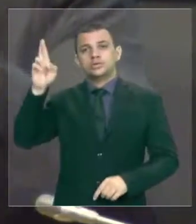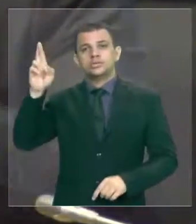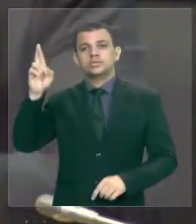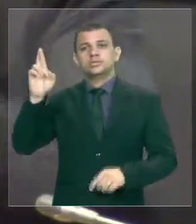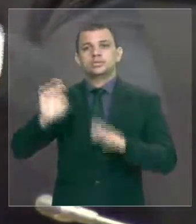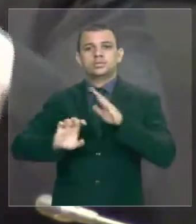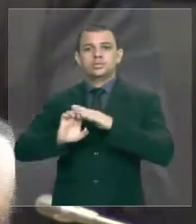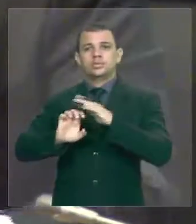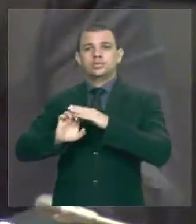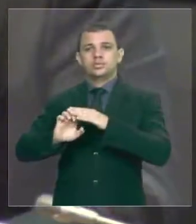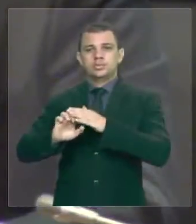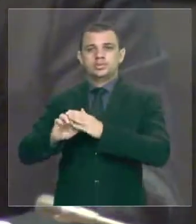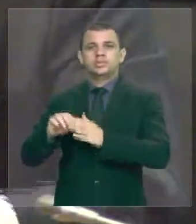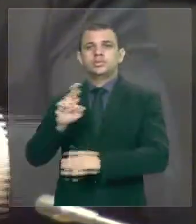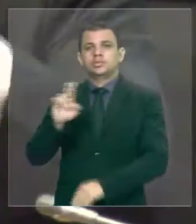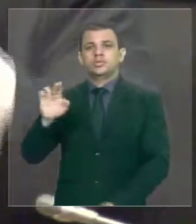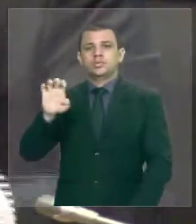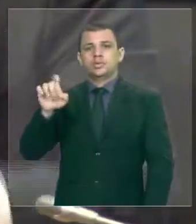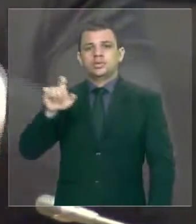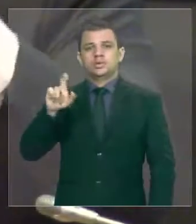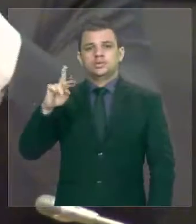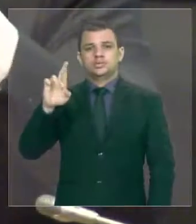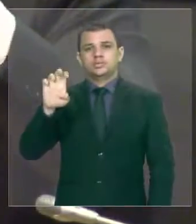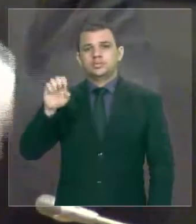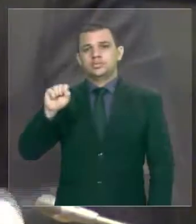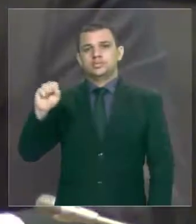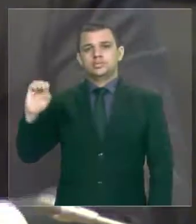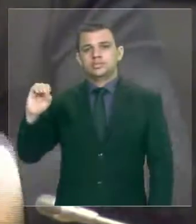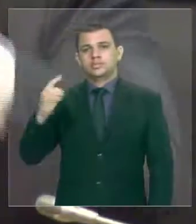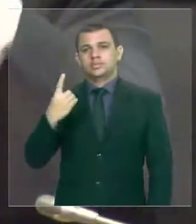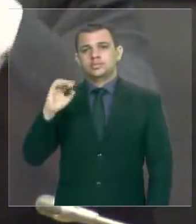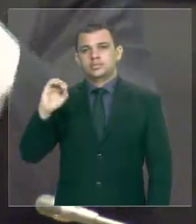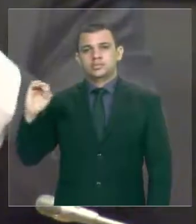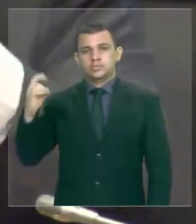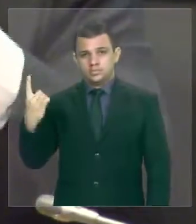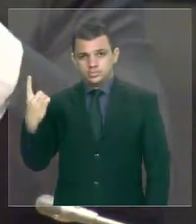se estruturarem com os ônibus de